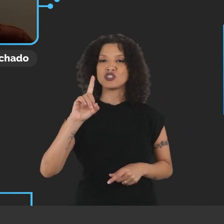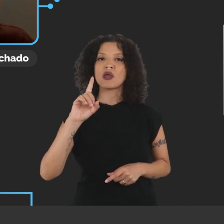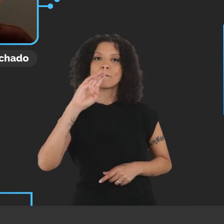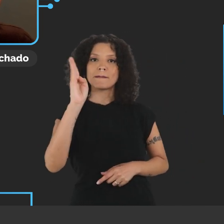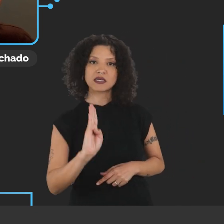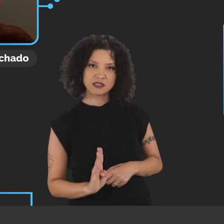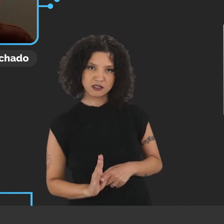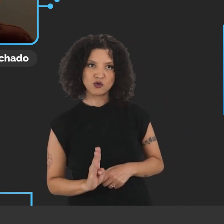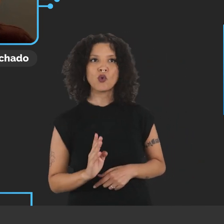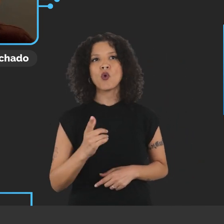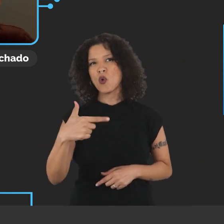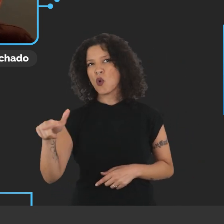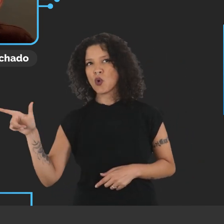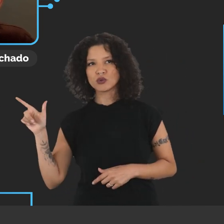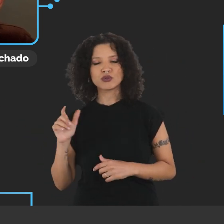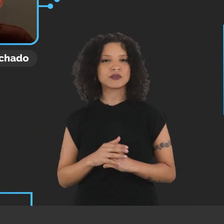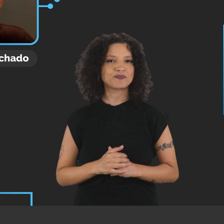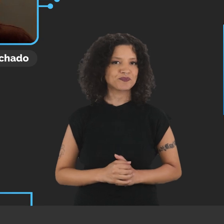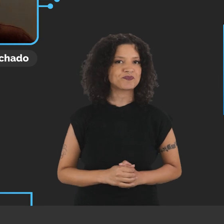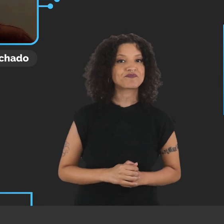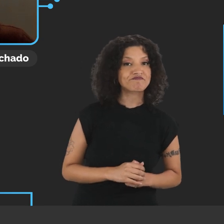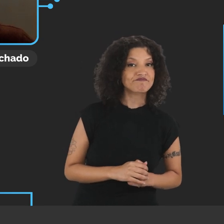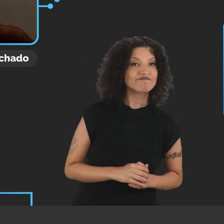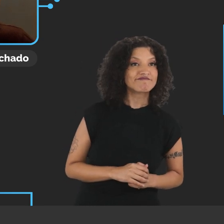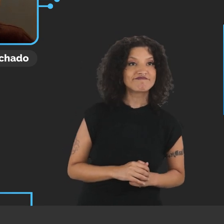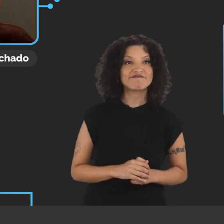Brasil e o Instock.